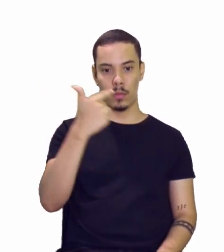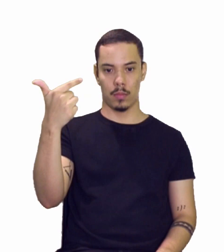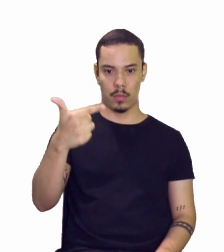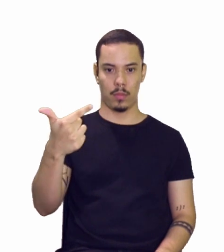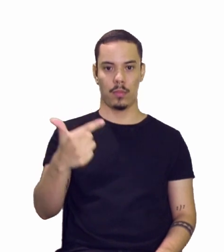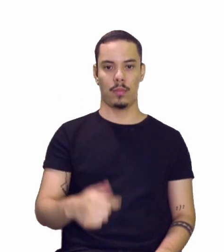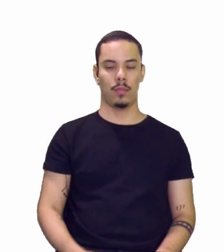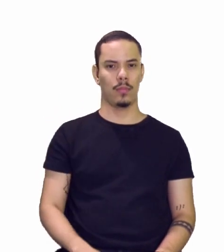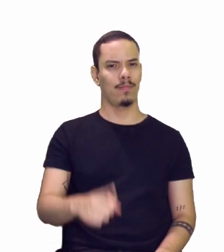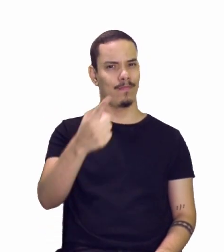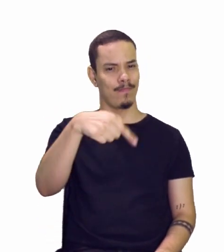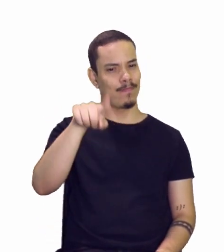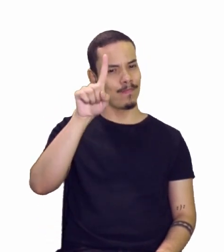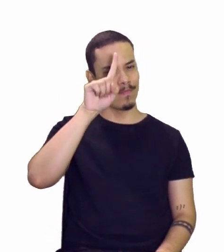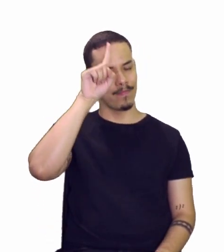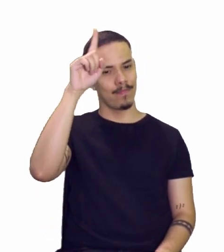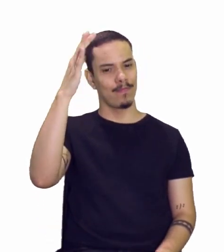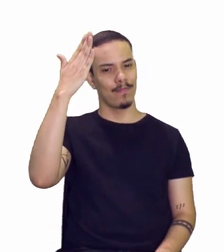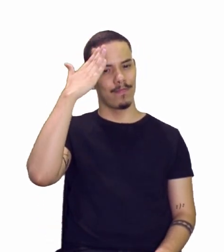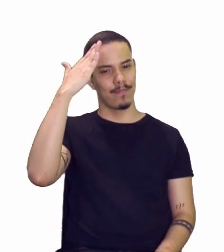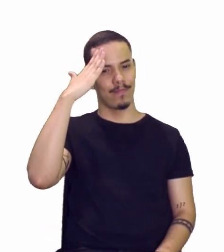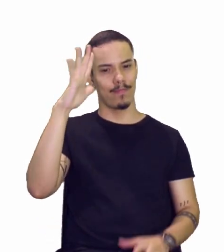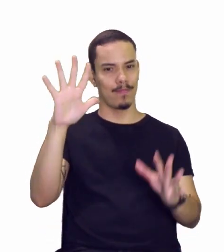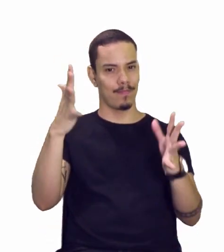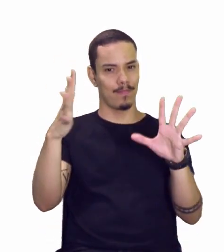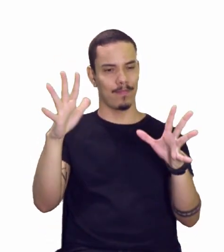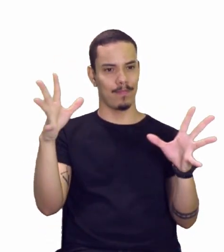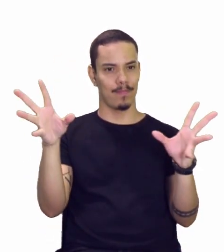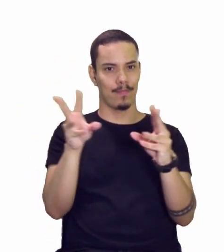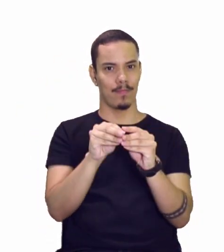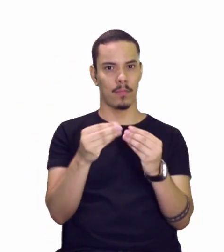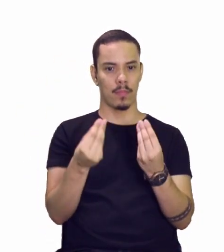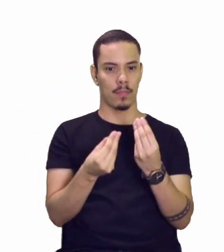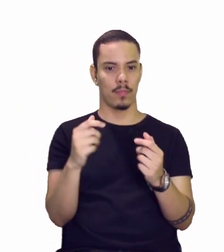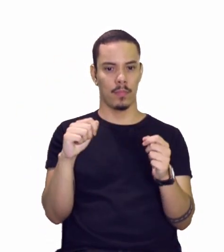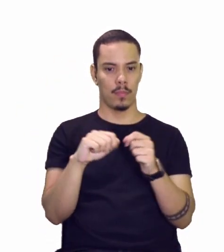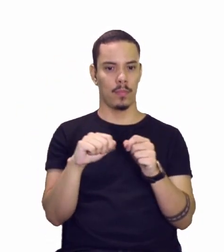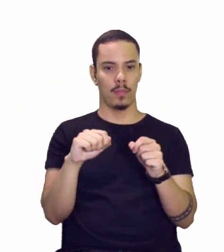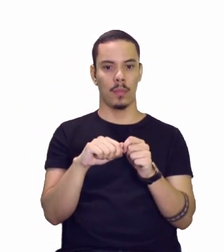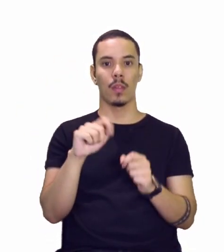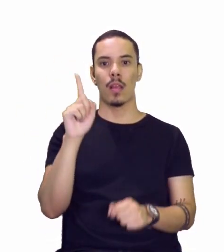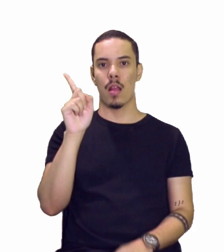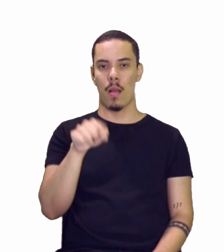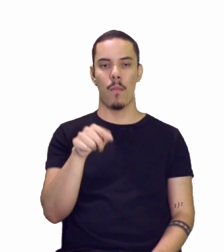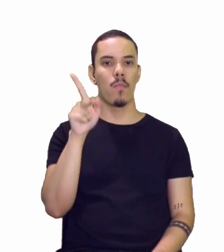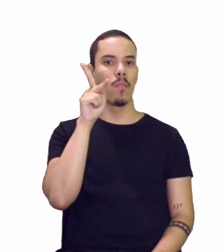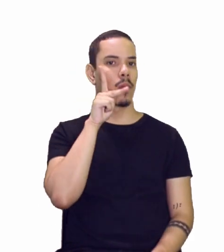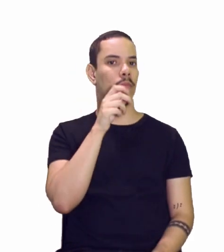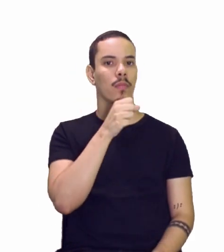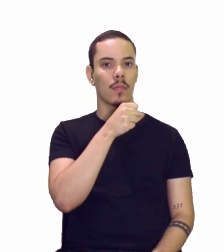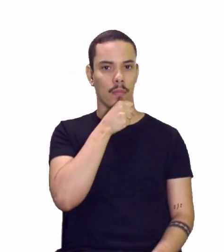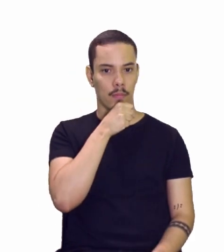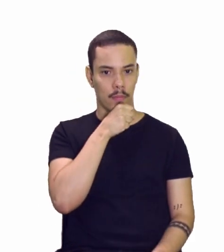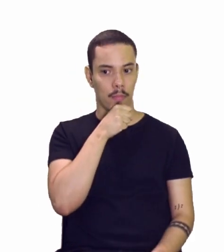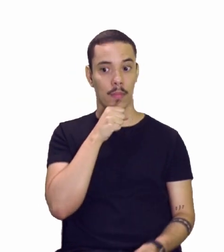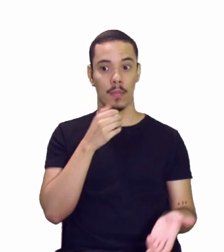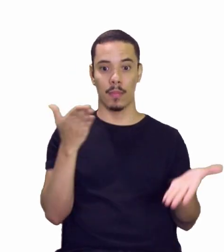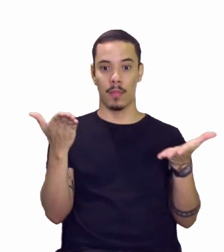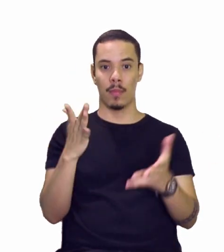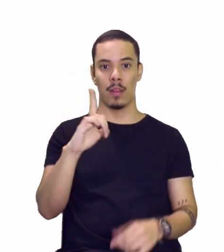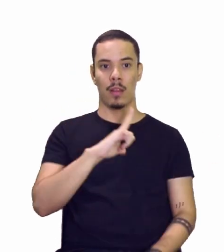Para você ter uma ideia, o tamanho que era o município de Porto Velho. Hoje nós temos